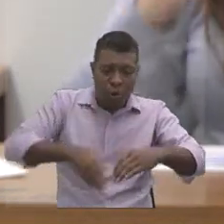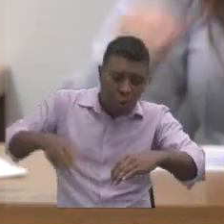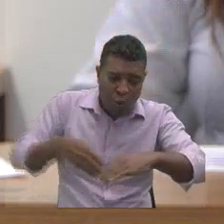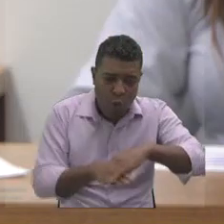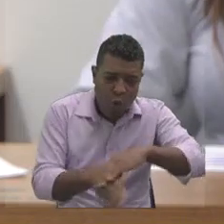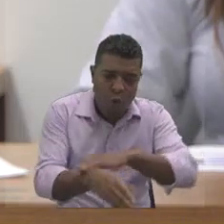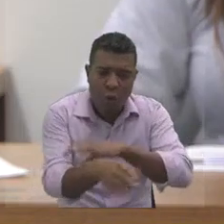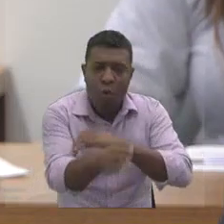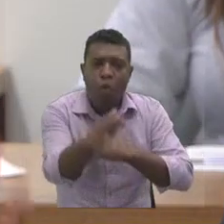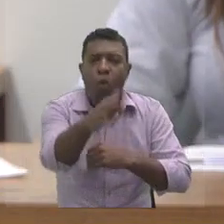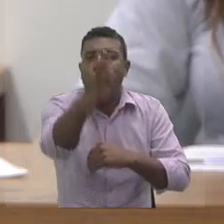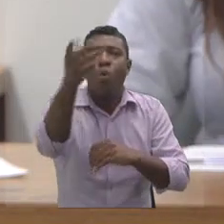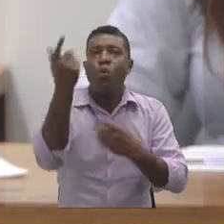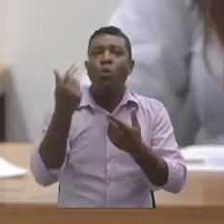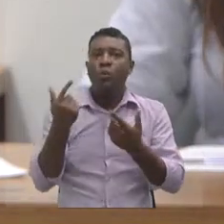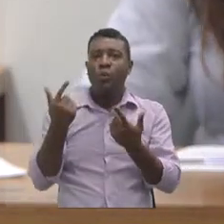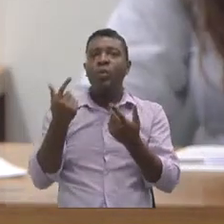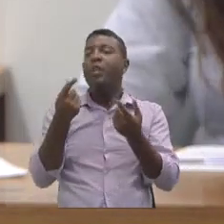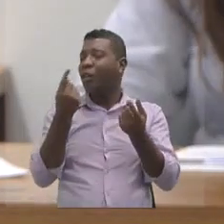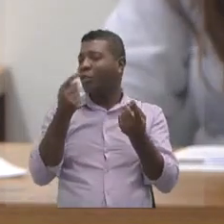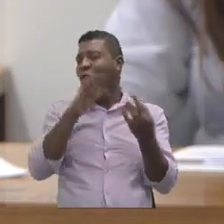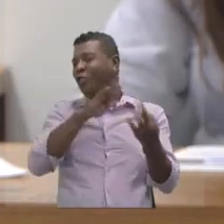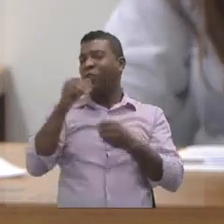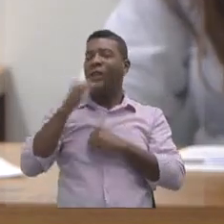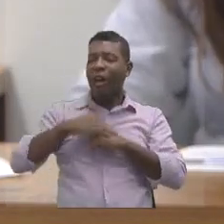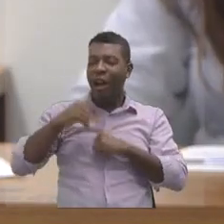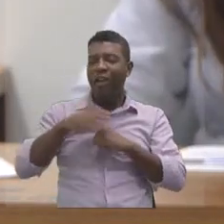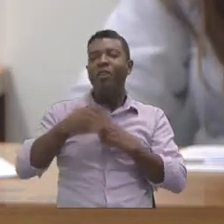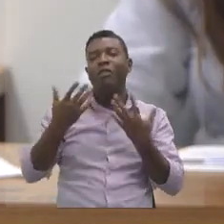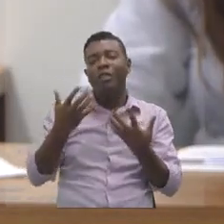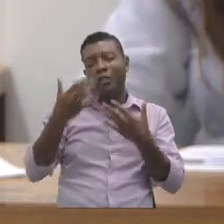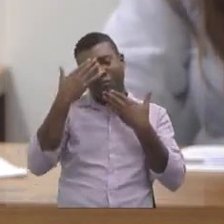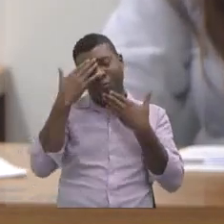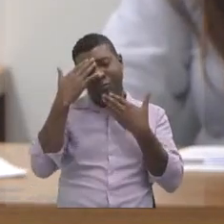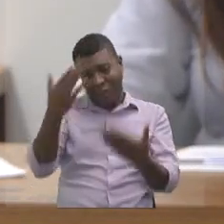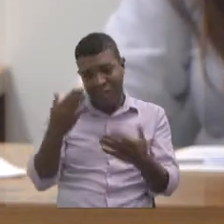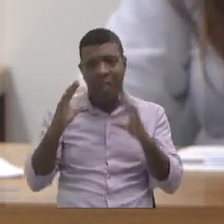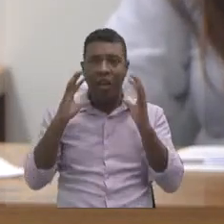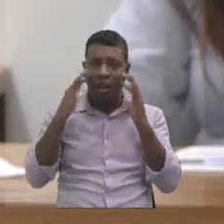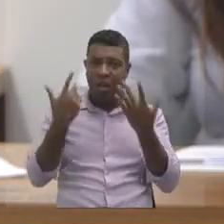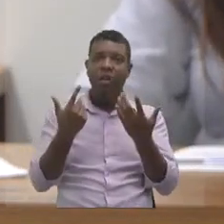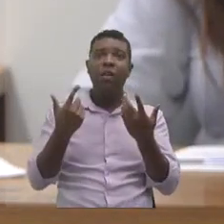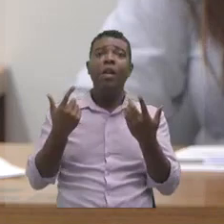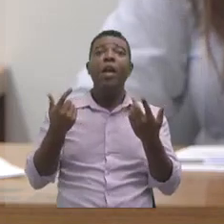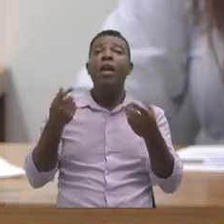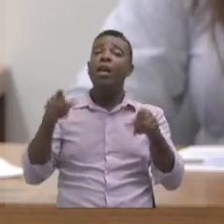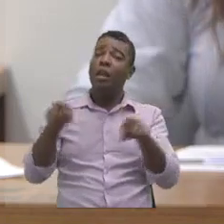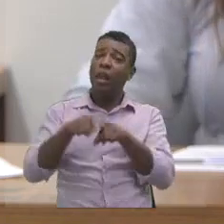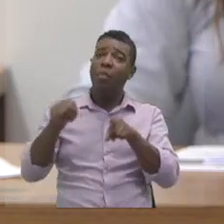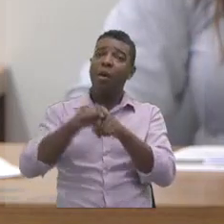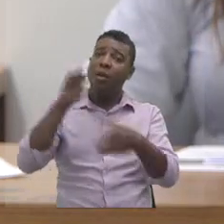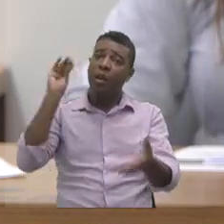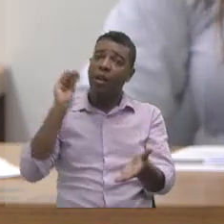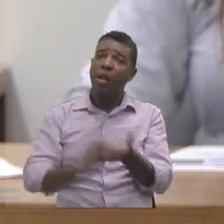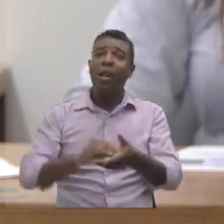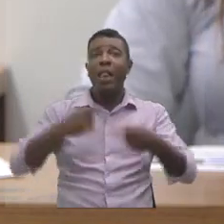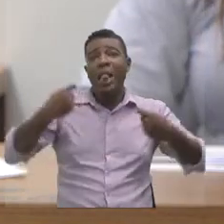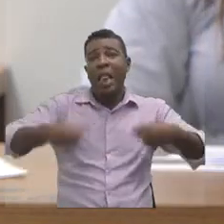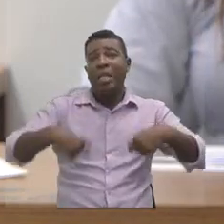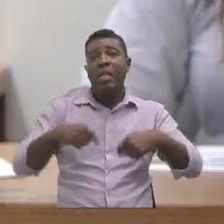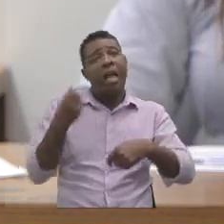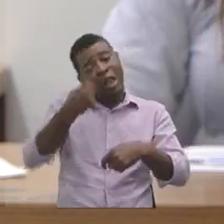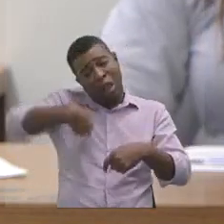por todo carinho que a gente ia recebido na secretaria no Dr e registrar essa necessidade que nós moradores da região